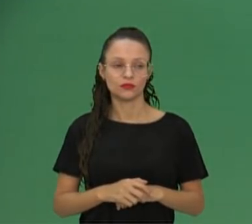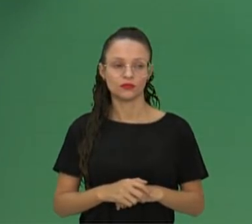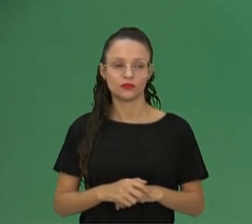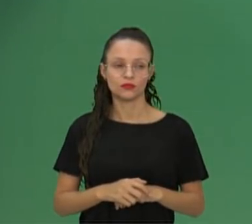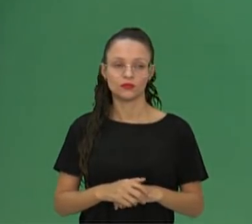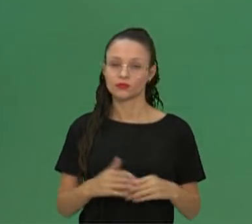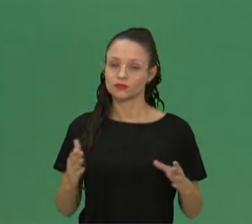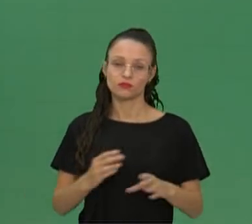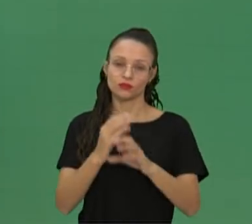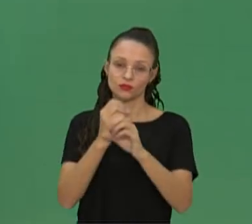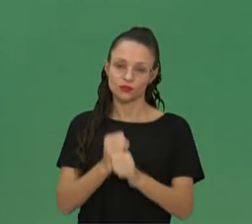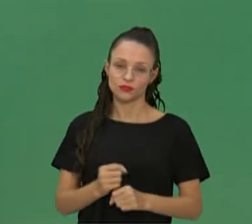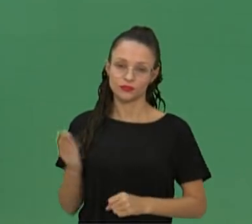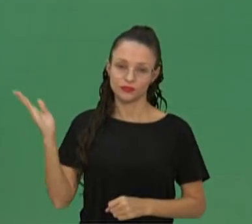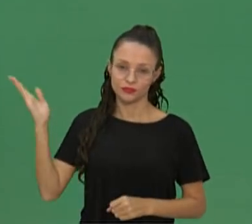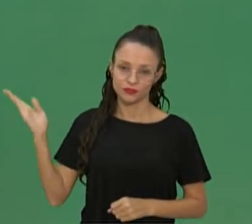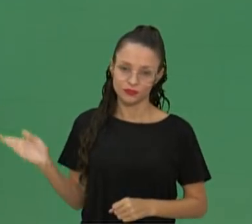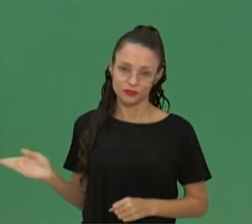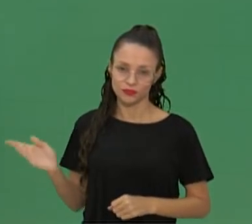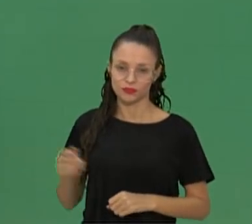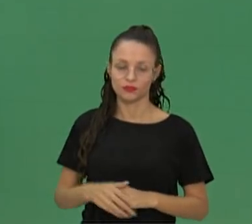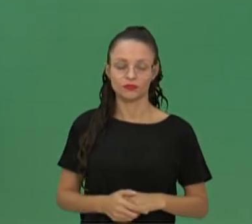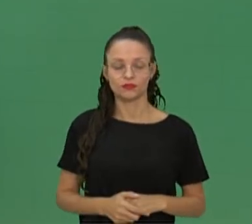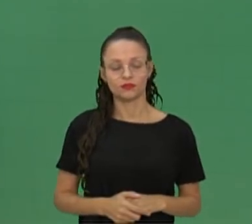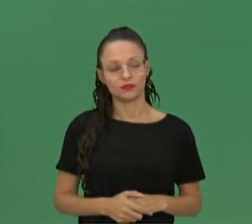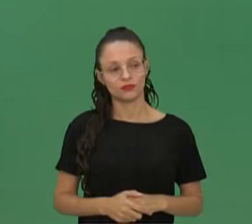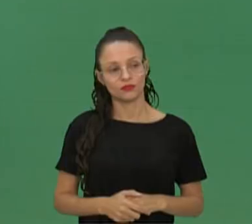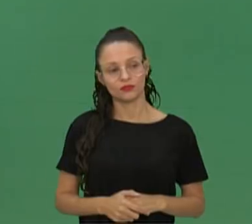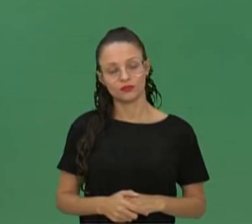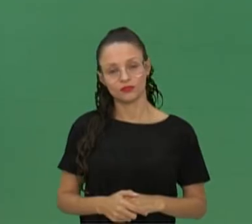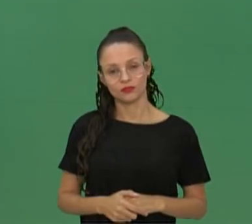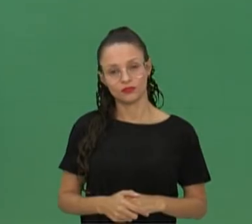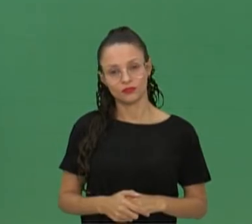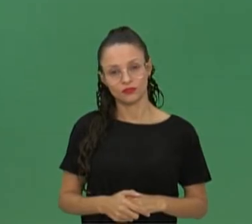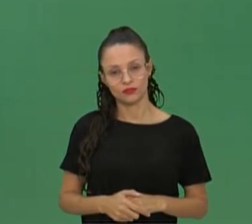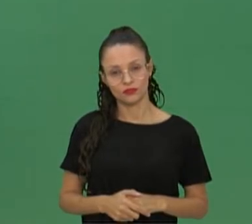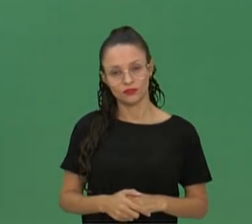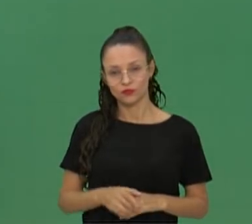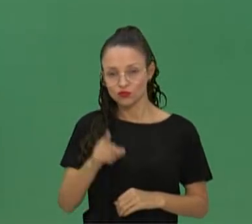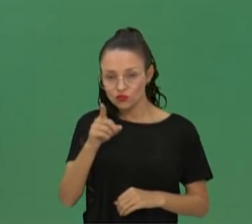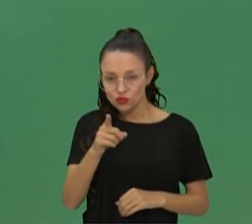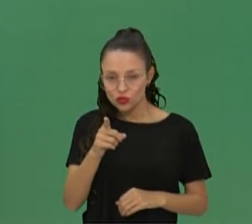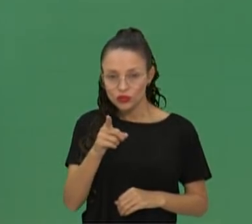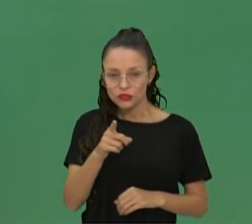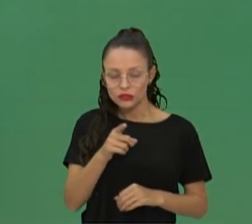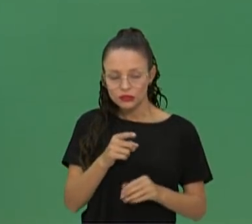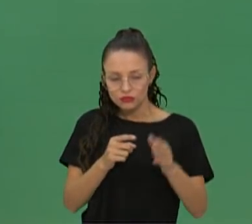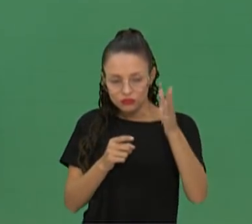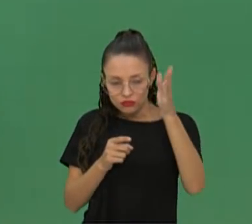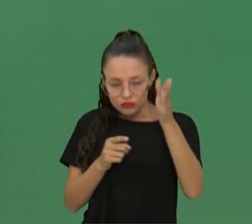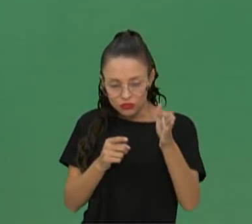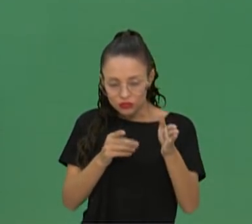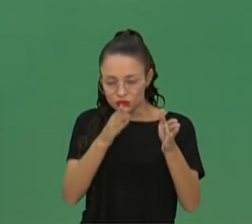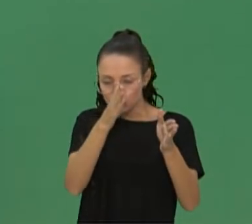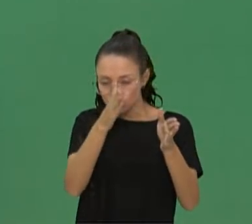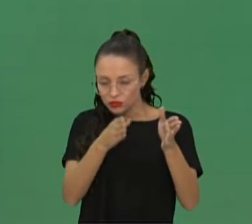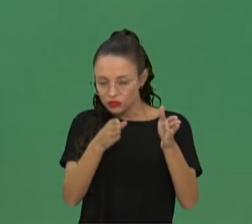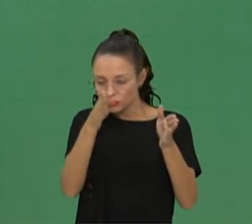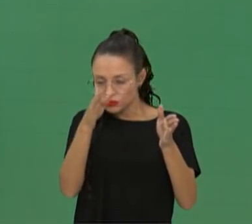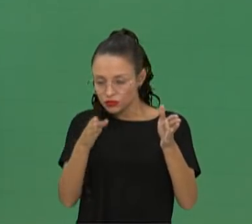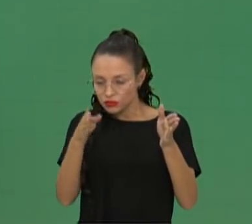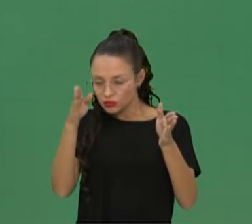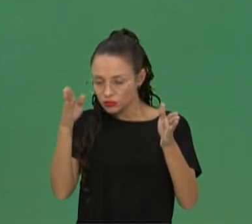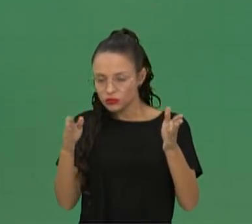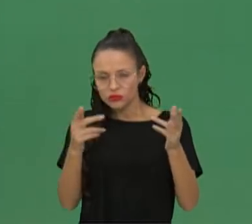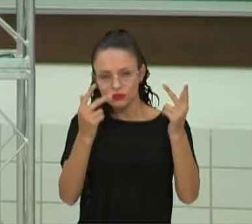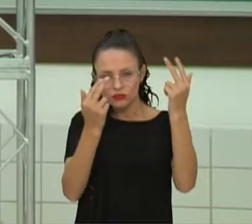Então agora é só somar todos esses termos que nós temos aí. Como você escreveu cuidadosamente termo semelhante embaixo de termo semelhante, não vai ser